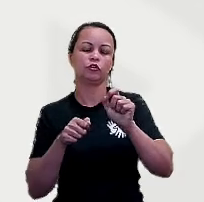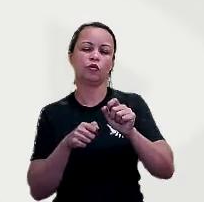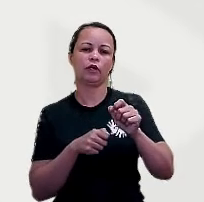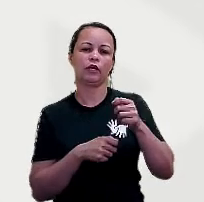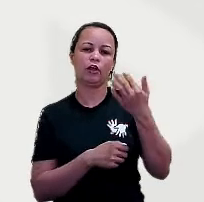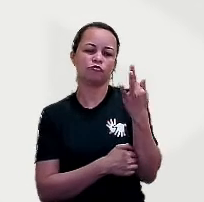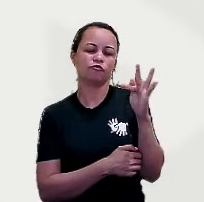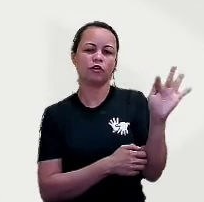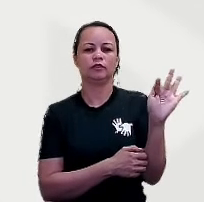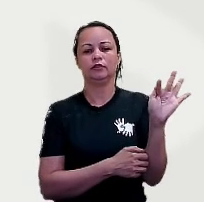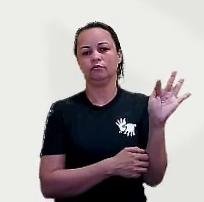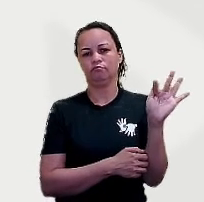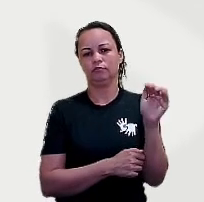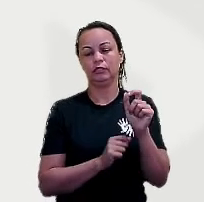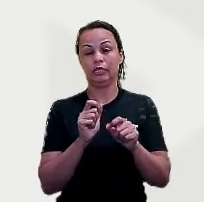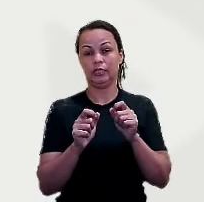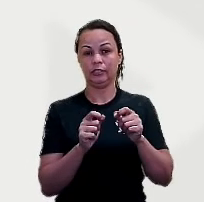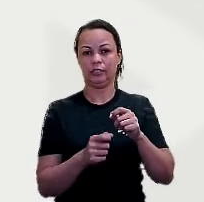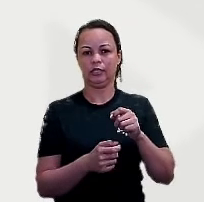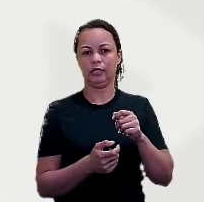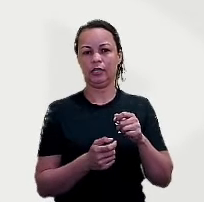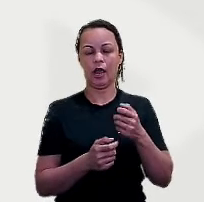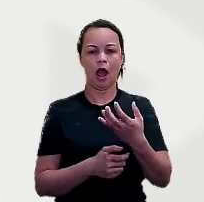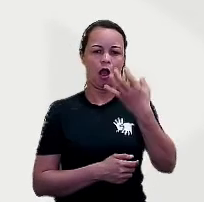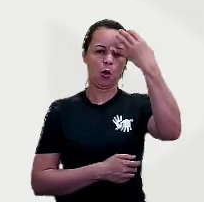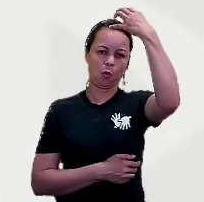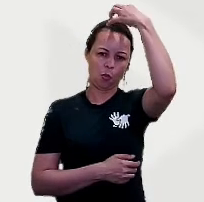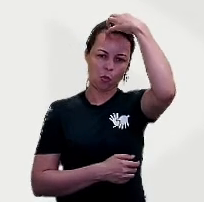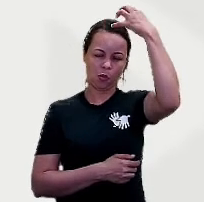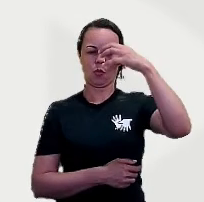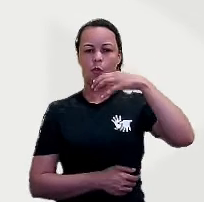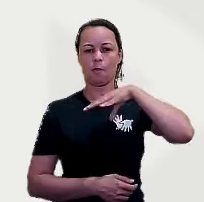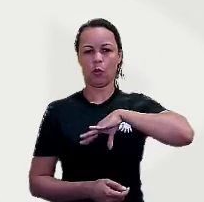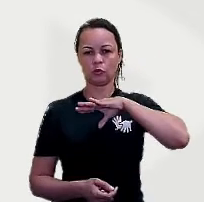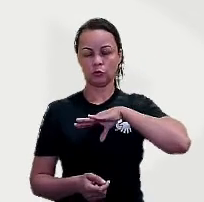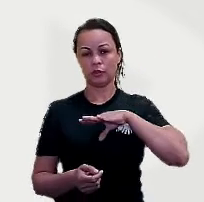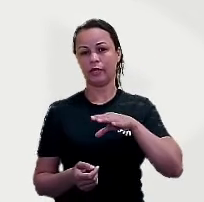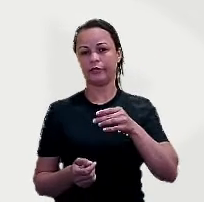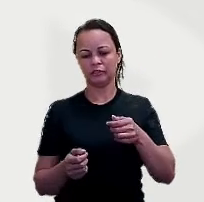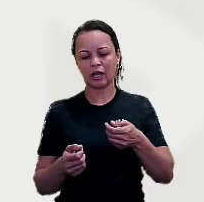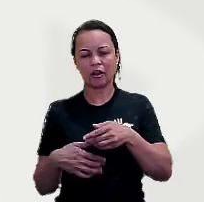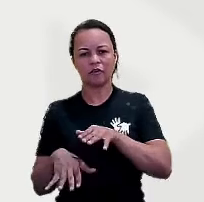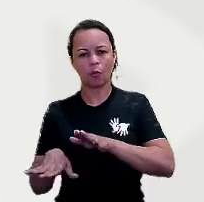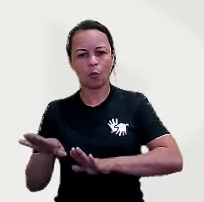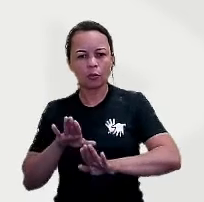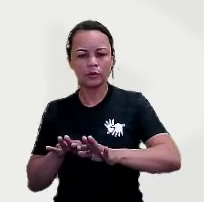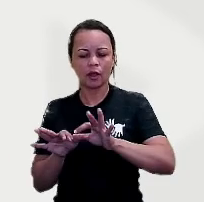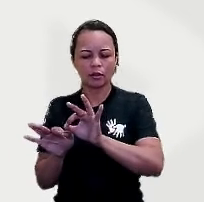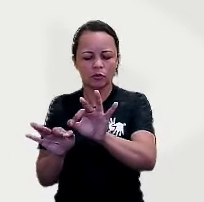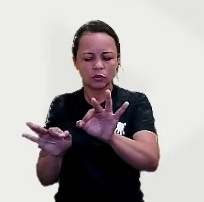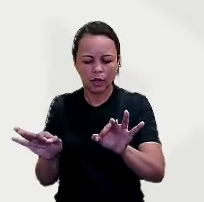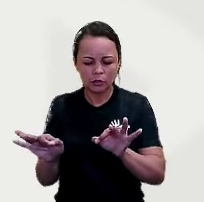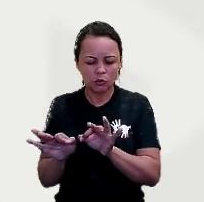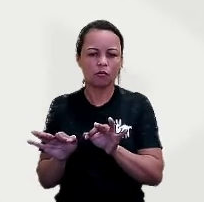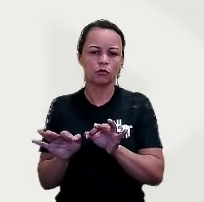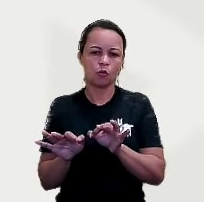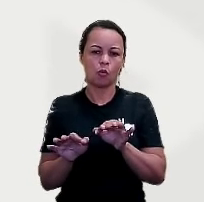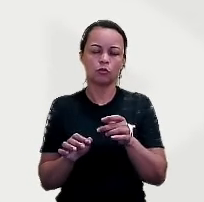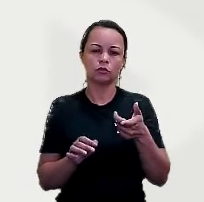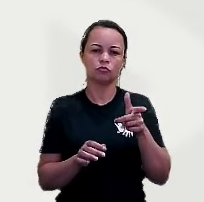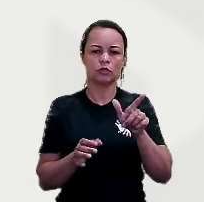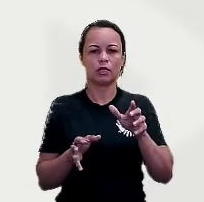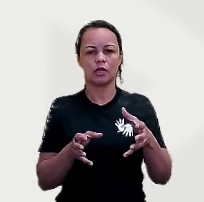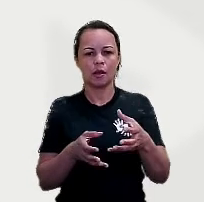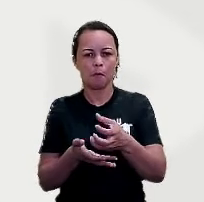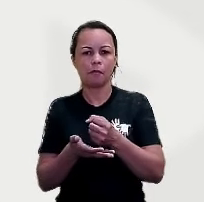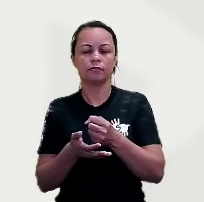coroa portuguesa estava guardando aquele território que eles tinham tomado para si. Então, esse nobre, o